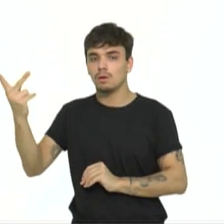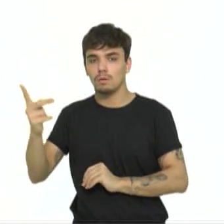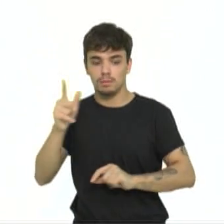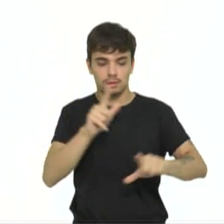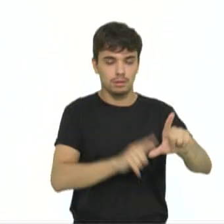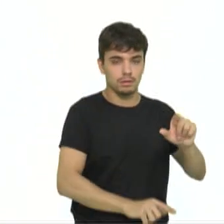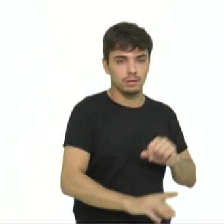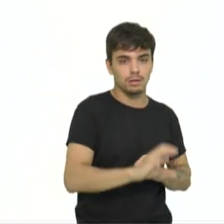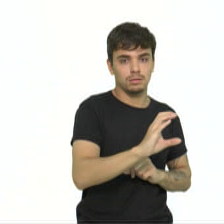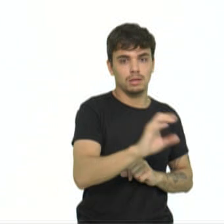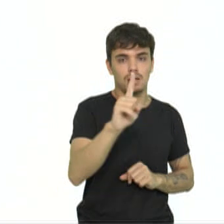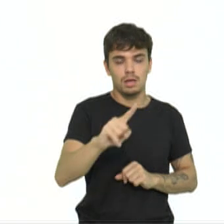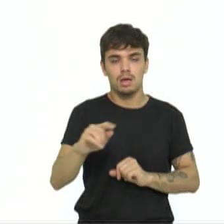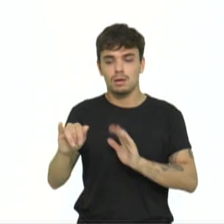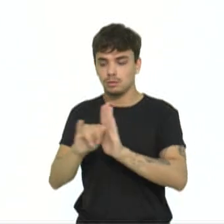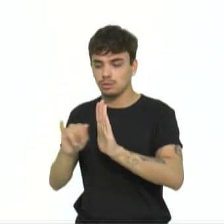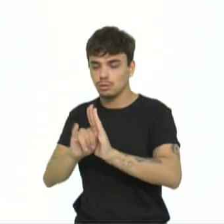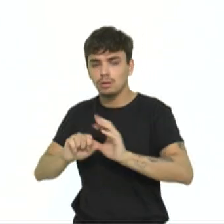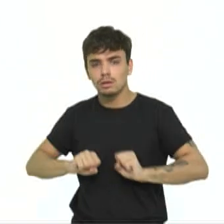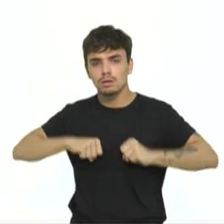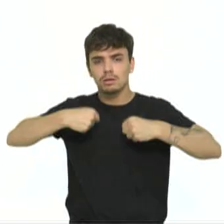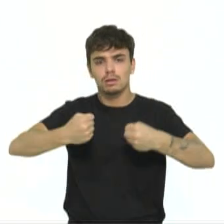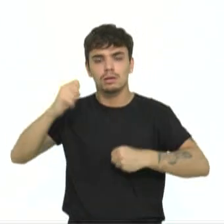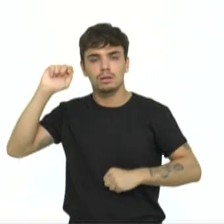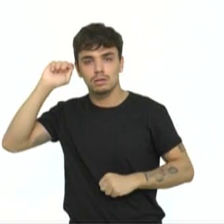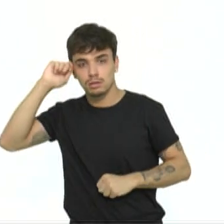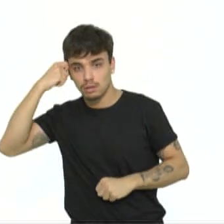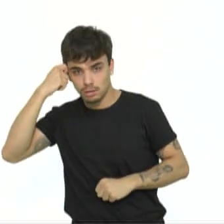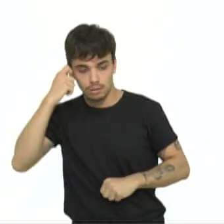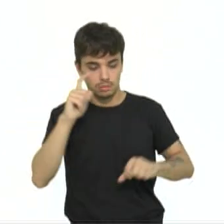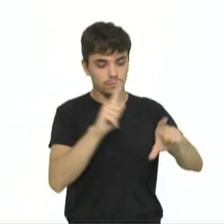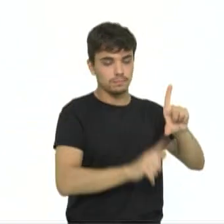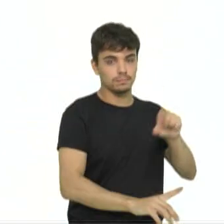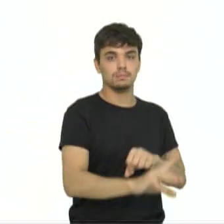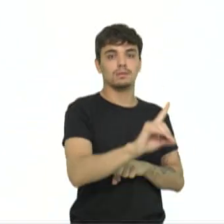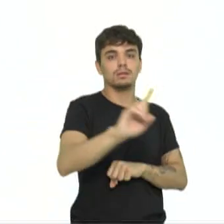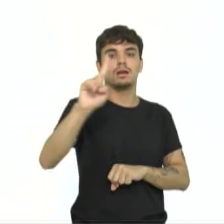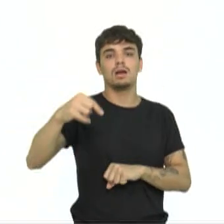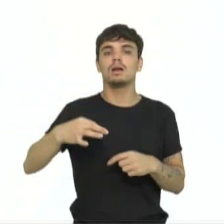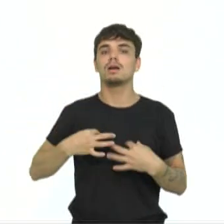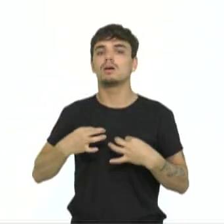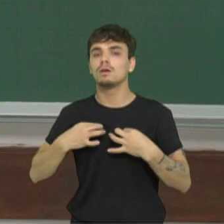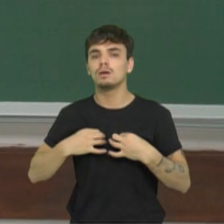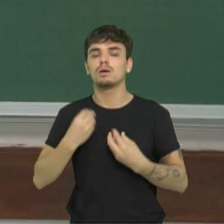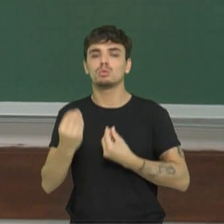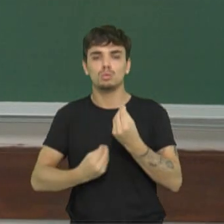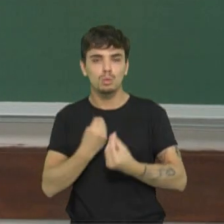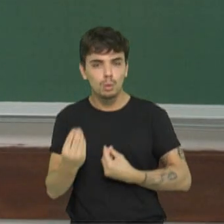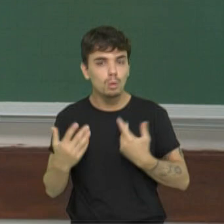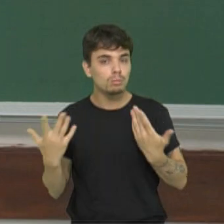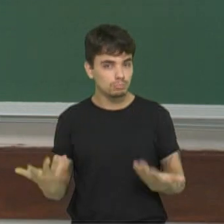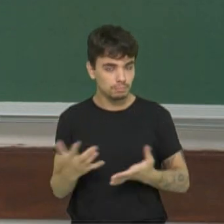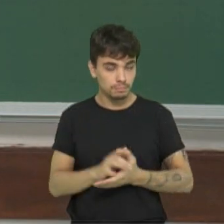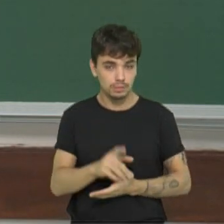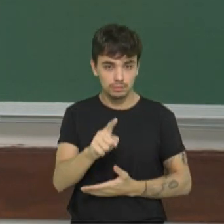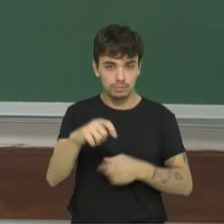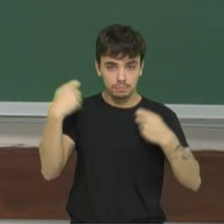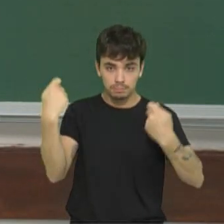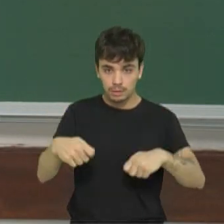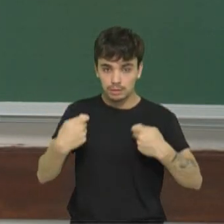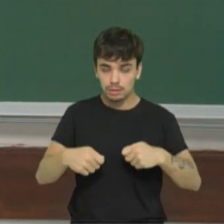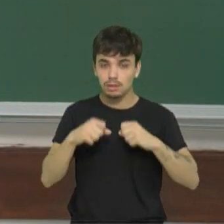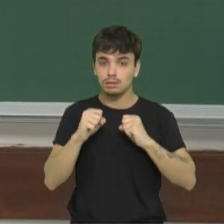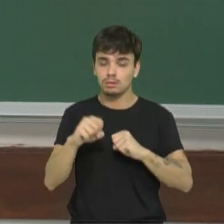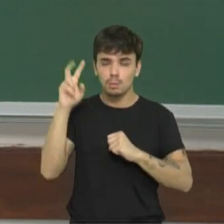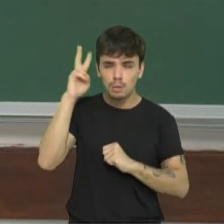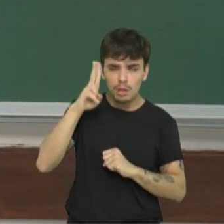atitude e identidade negra. Ou D, uma forma de se vestir. Se você precisar, se